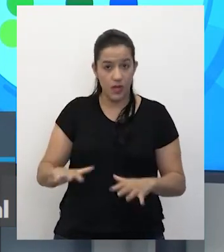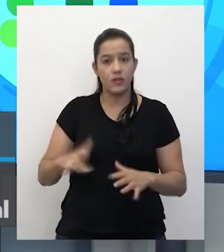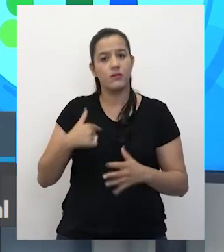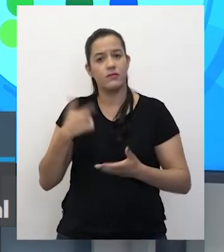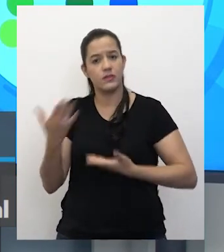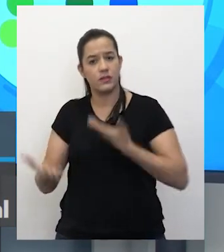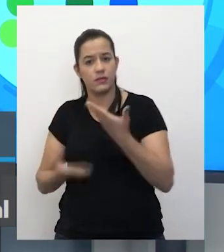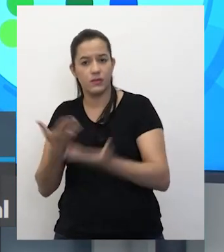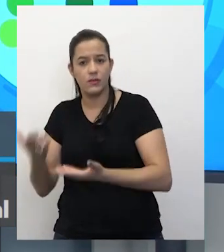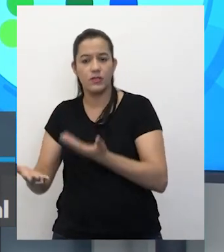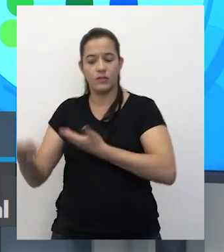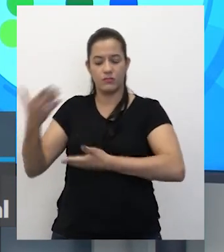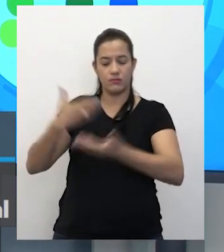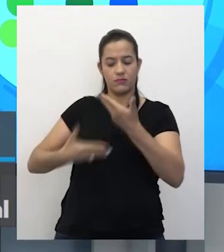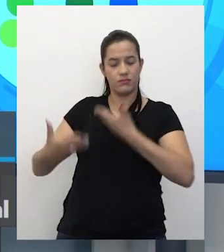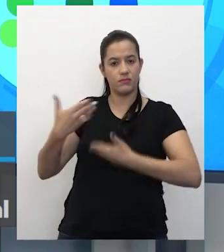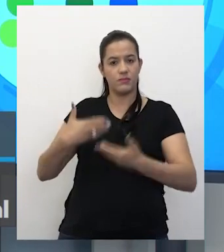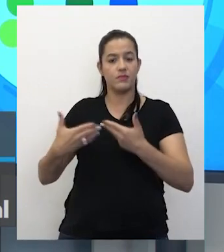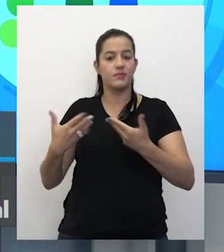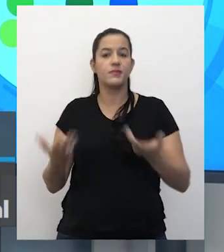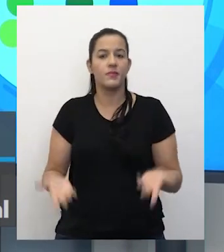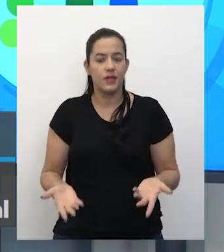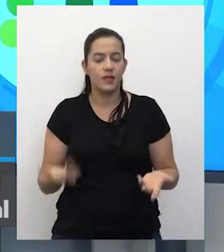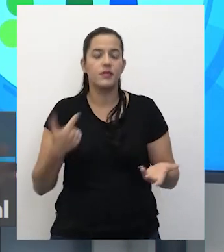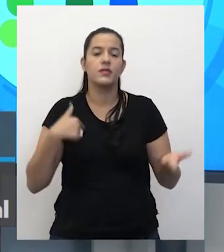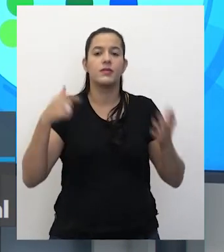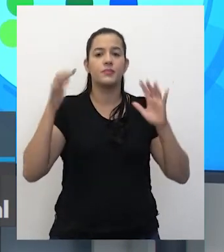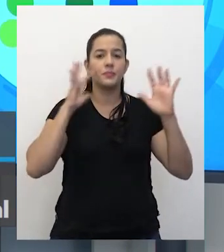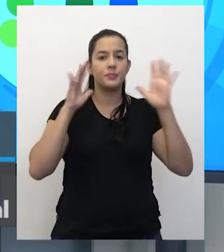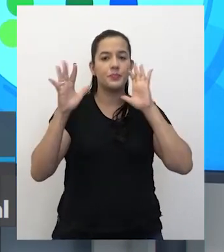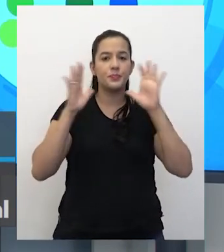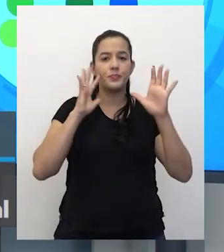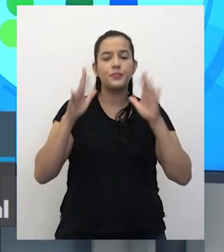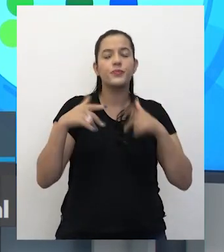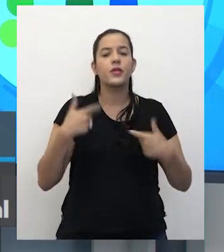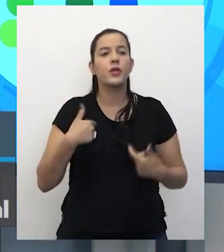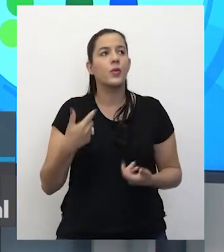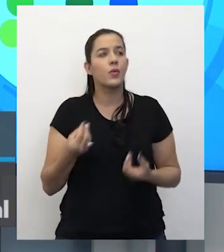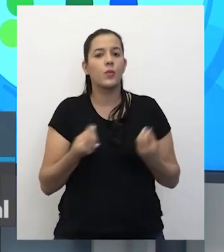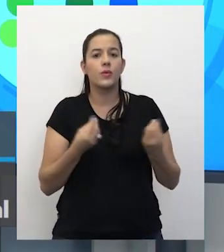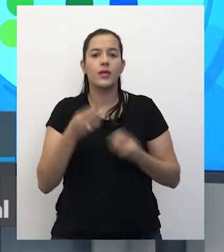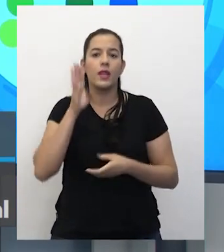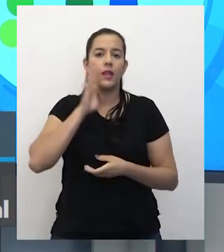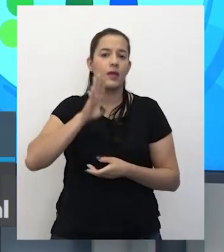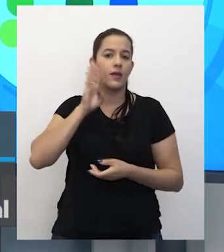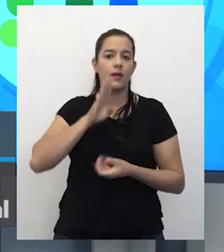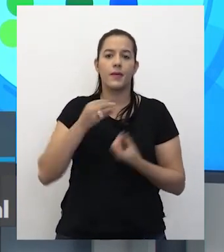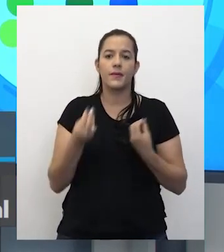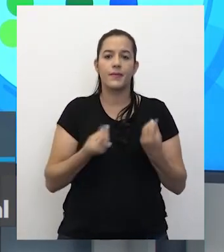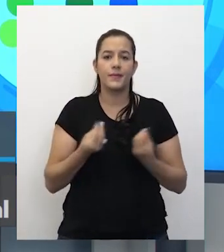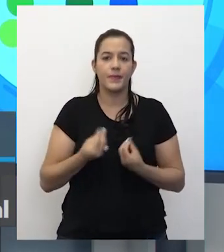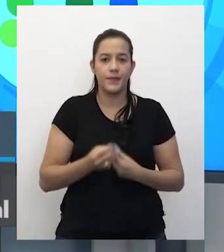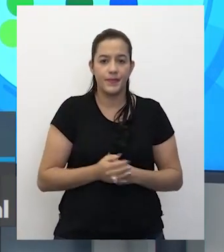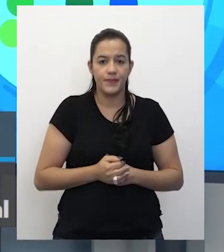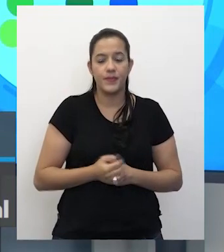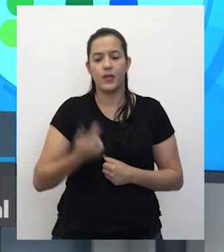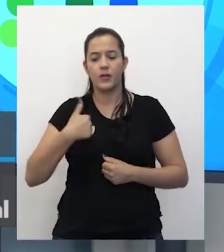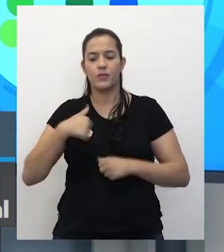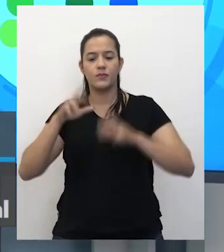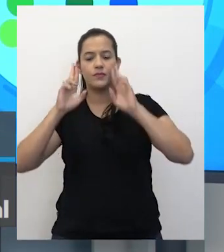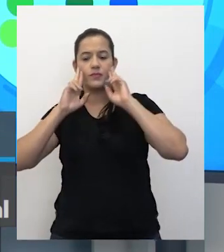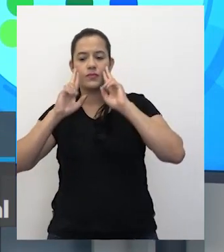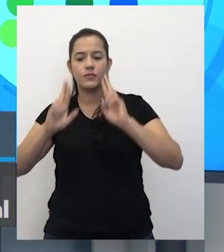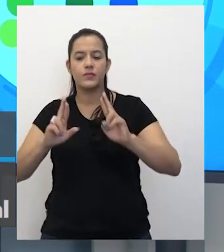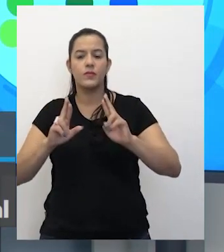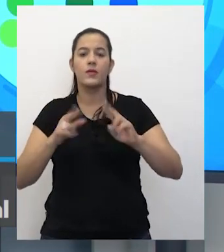aplicar isso na nossa vida, puxa, como a gente vai se tornar uma pessoa bacana, né? Como a gente vai ser respeitador. Se os